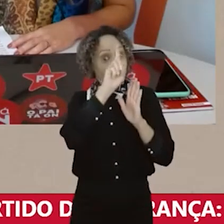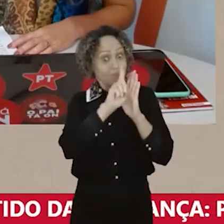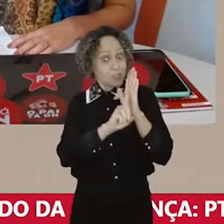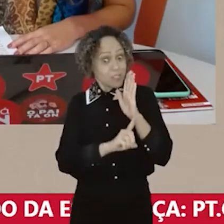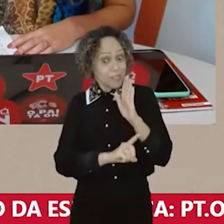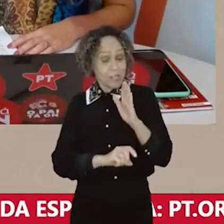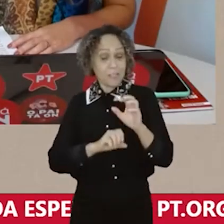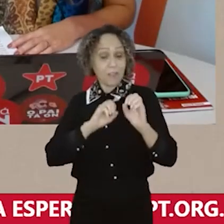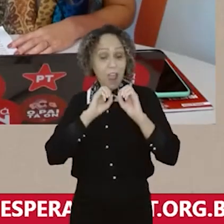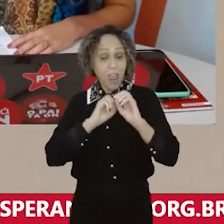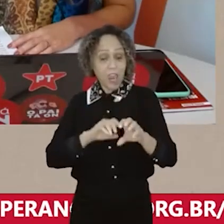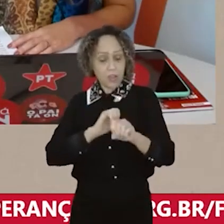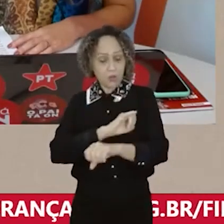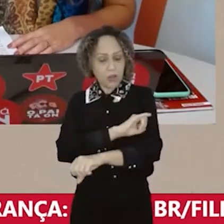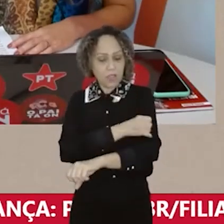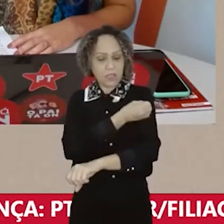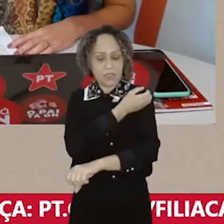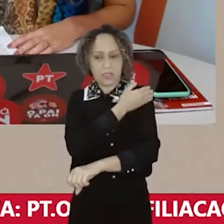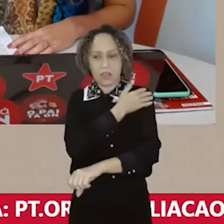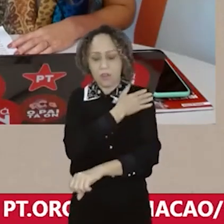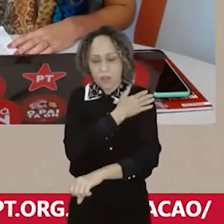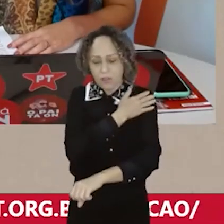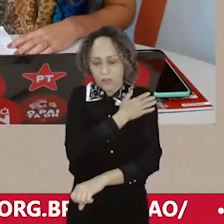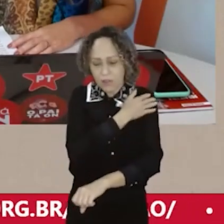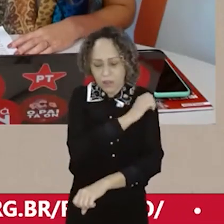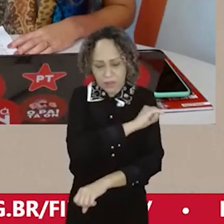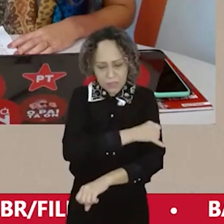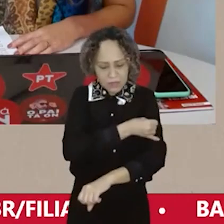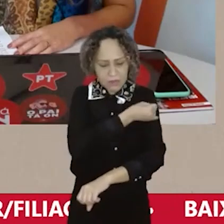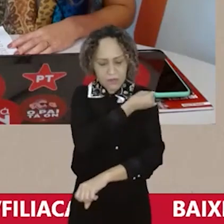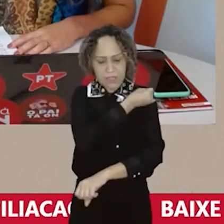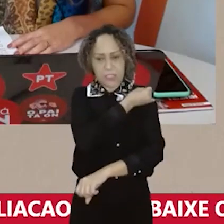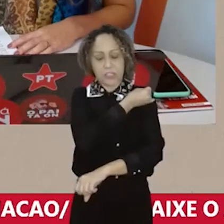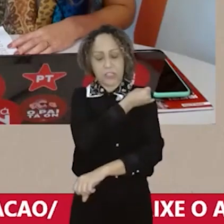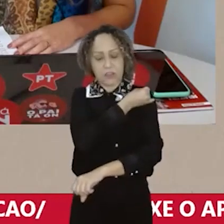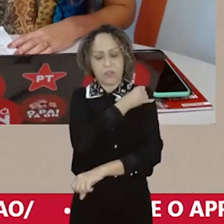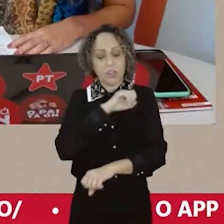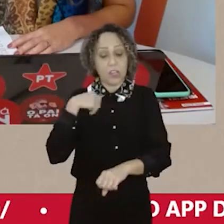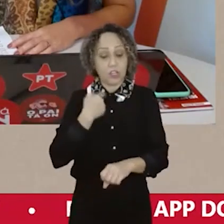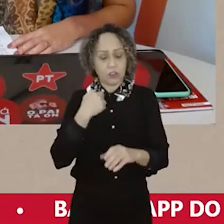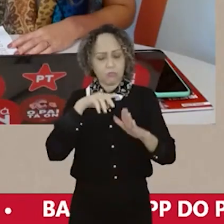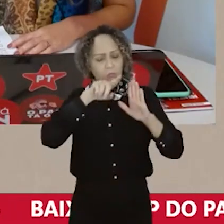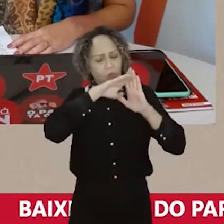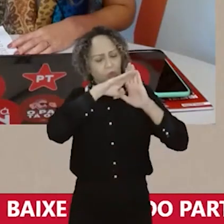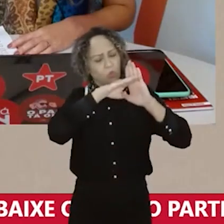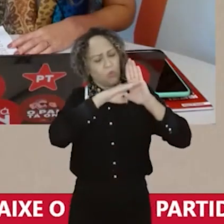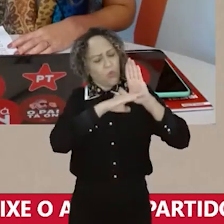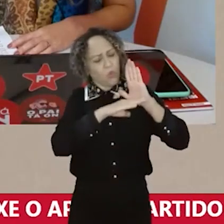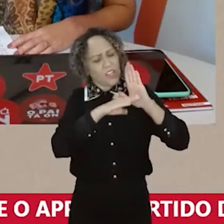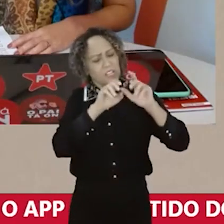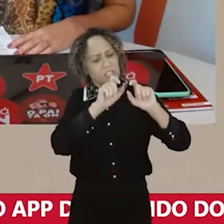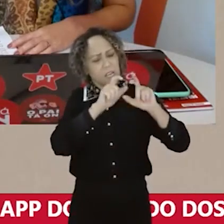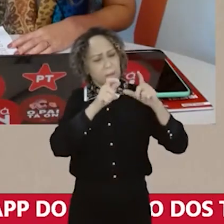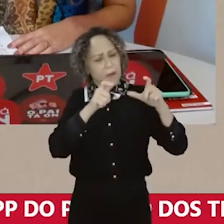e nós, com toda uma agenda de ampliação dos equipamentos, né, de educação infantil, de